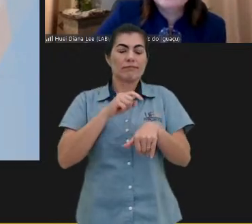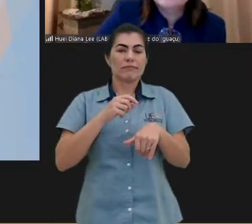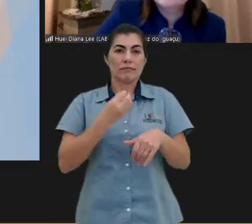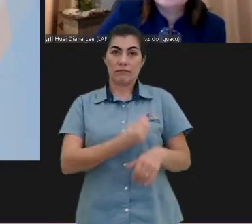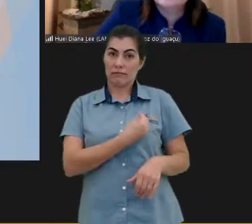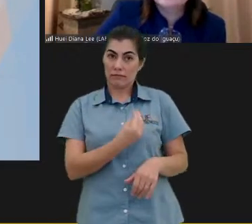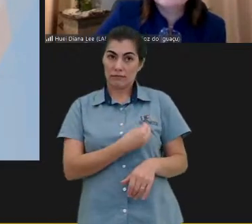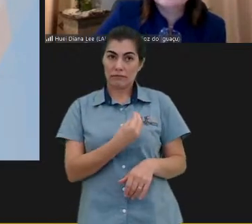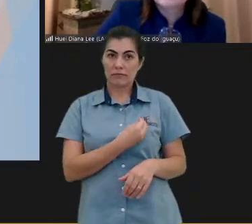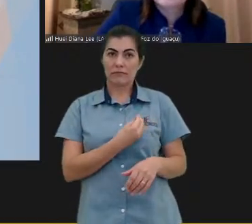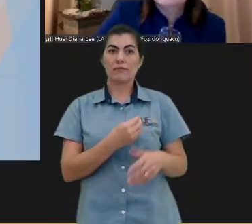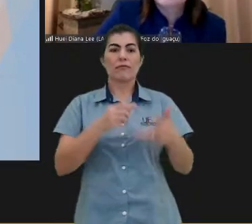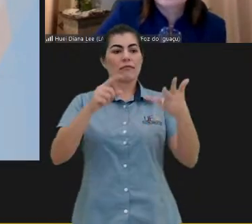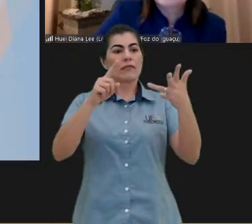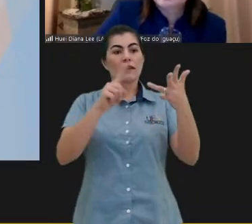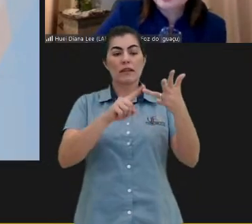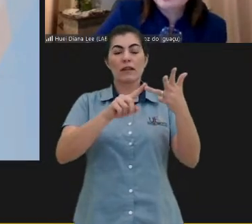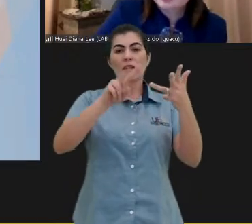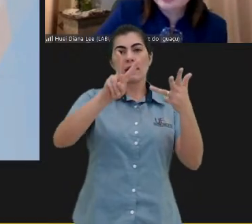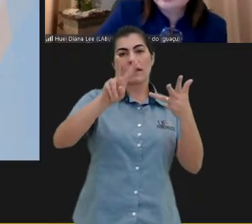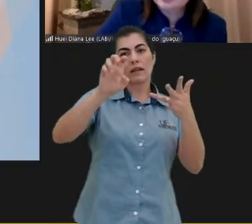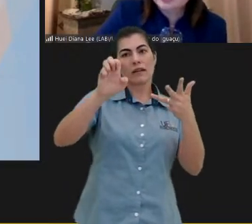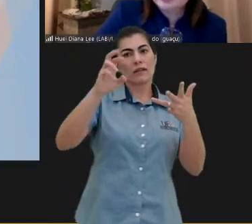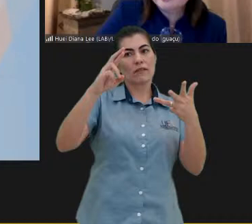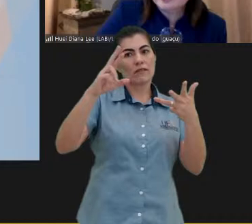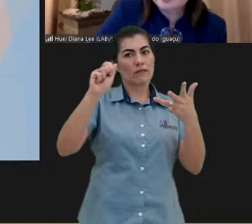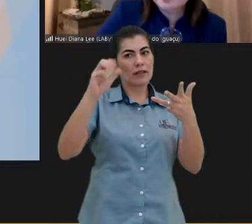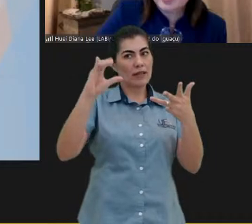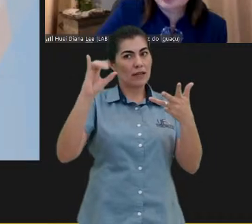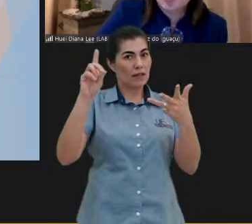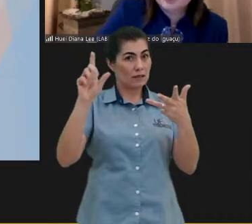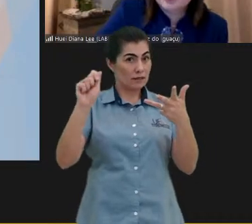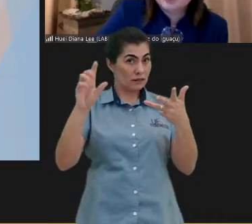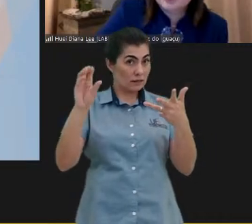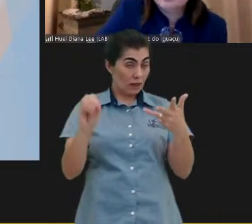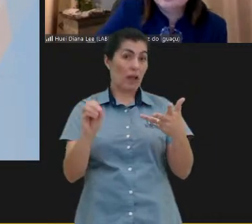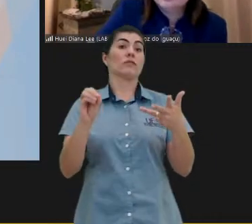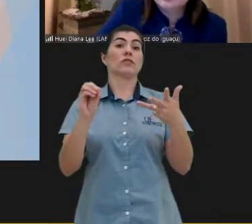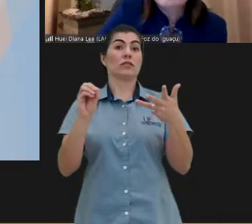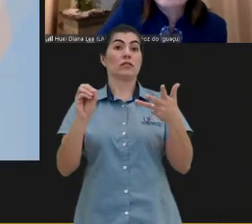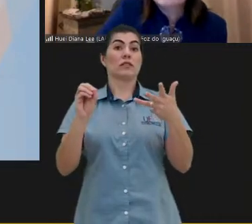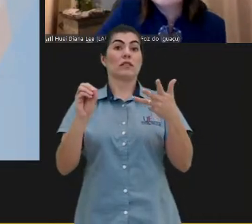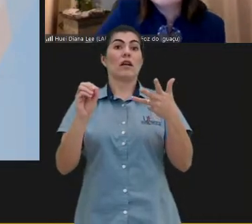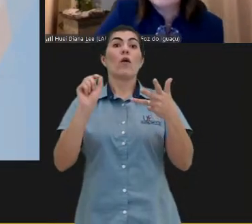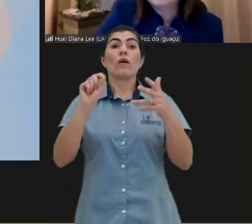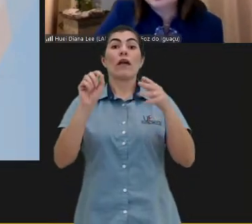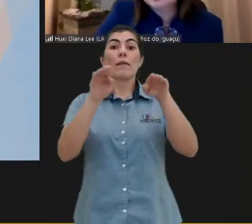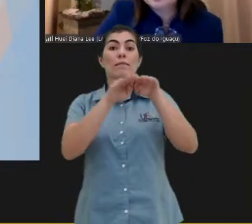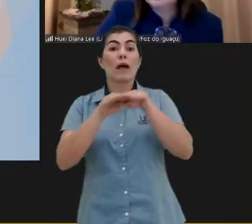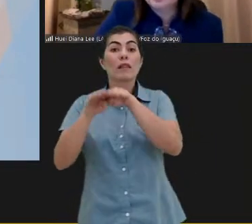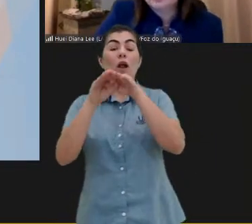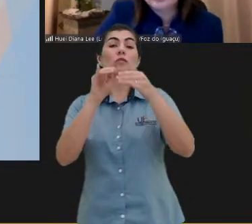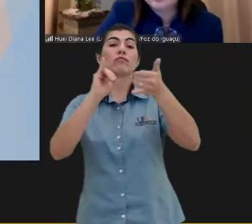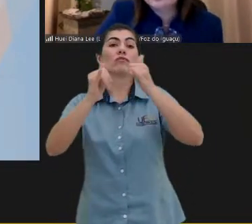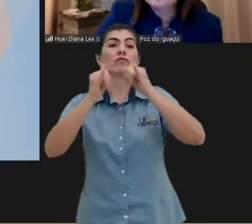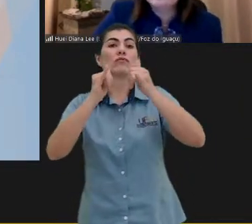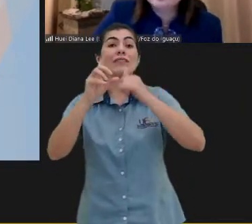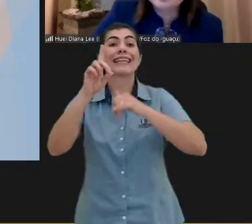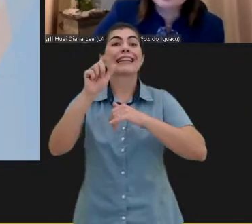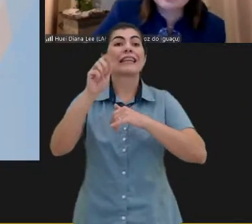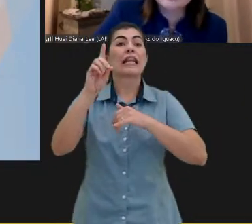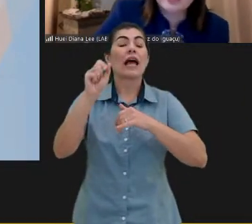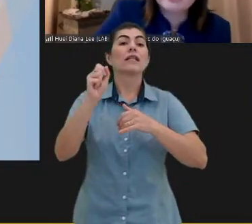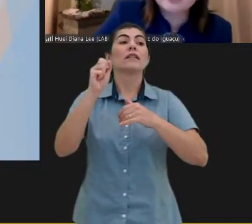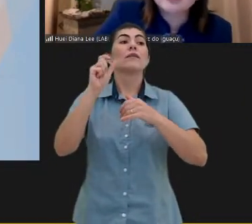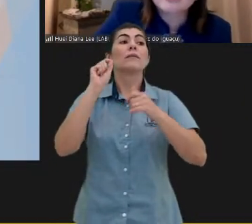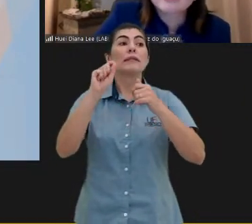à veracidade. Bom, de nada adianta a gente extrair padrões dos dados, mas que esses padrões não sejam acurados e não